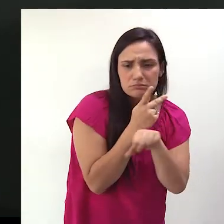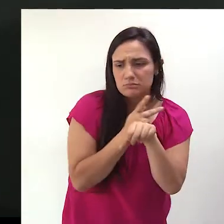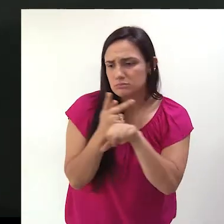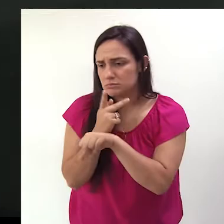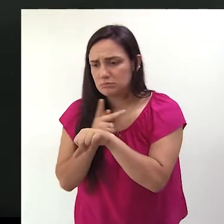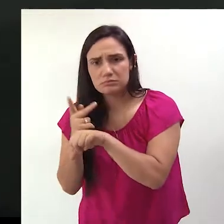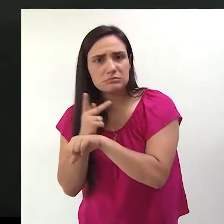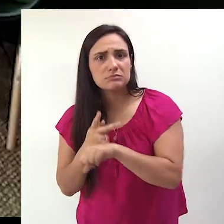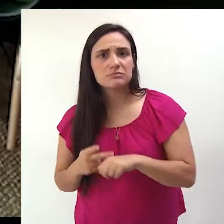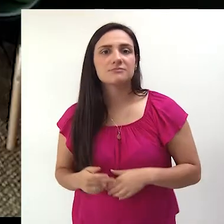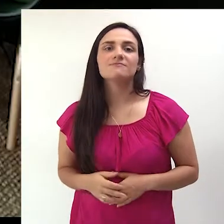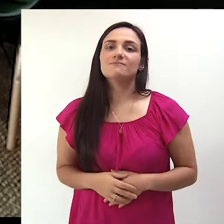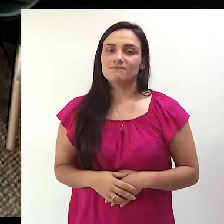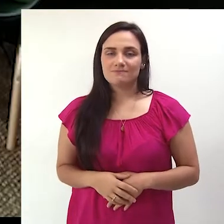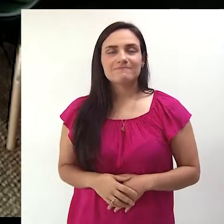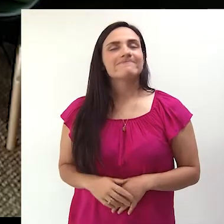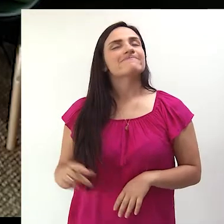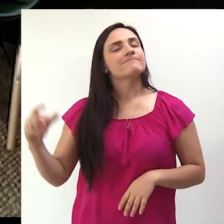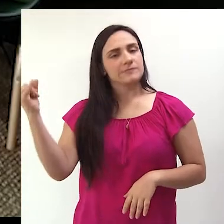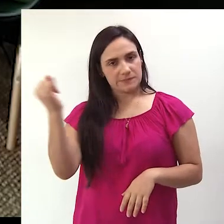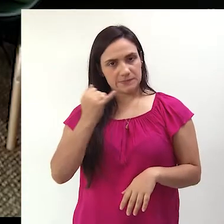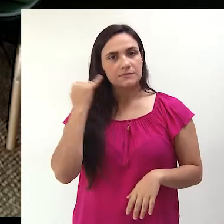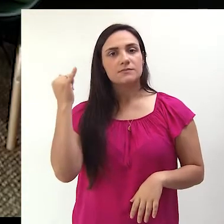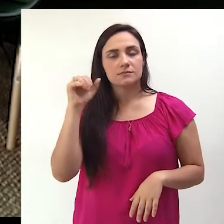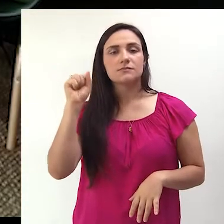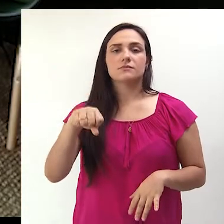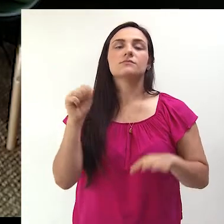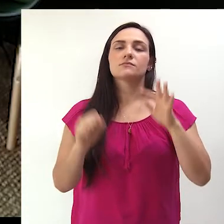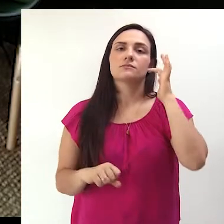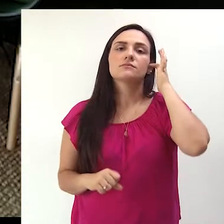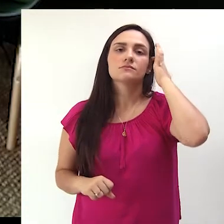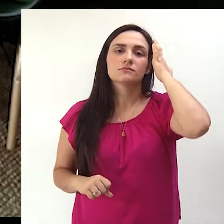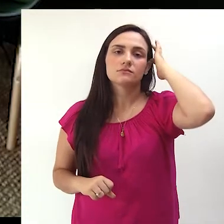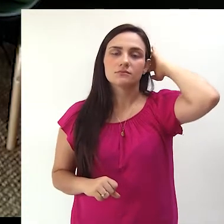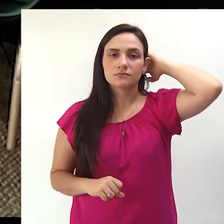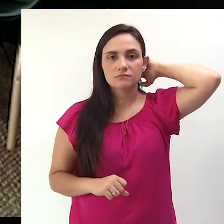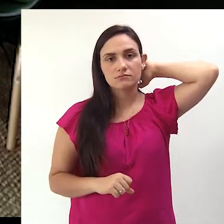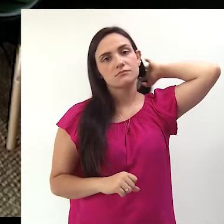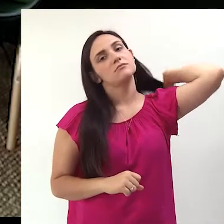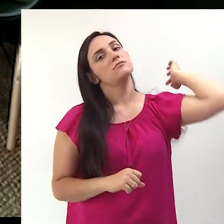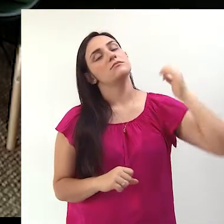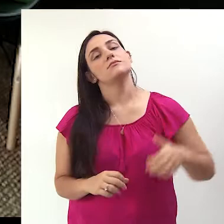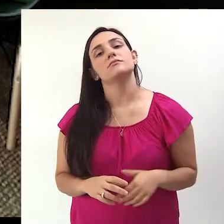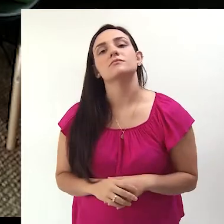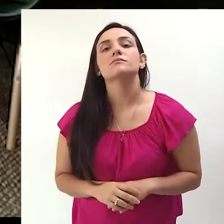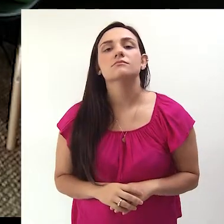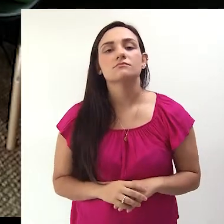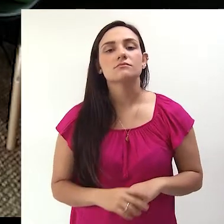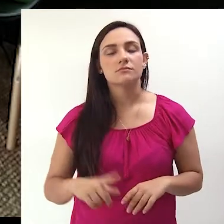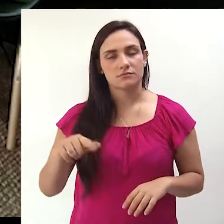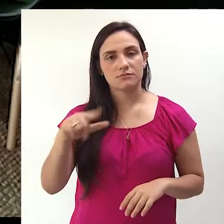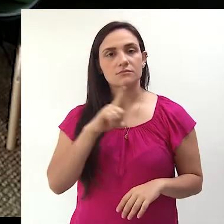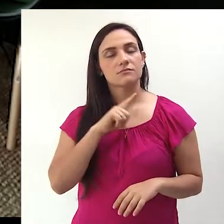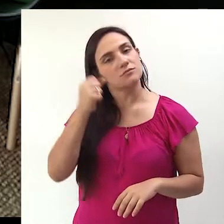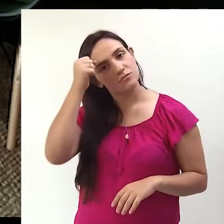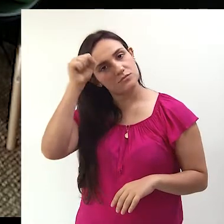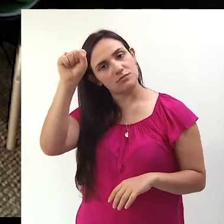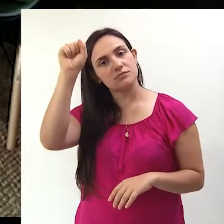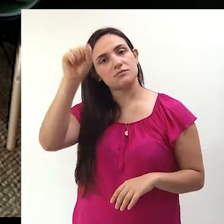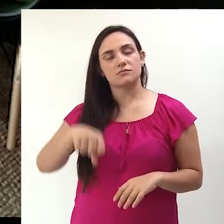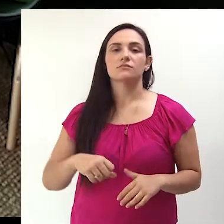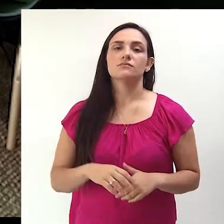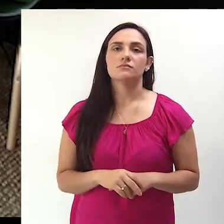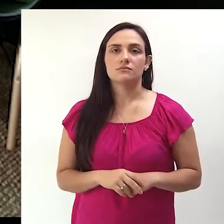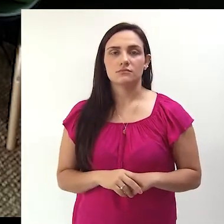foi fundamental, eu acho que eu coloco assim como decisivo para o sucesso, para o êxito dessa operação, foi a informação